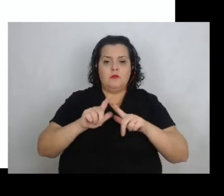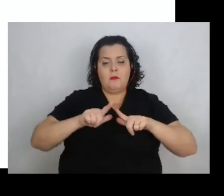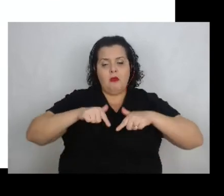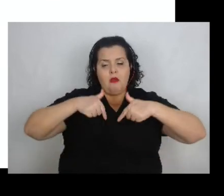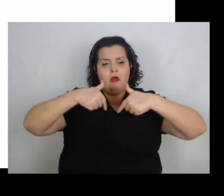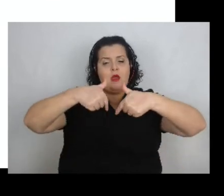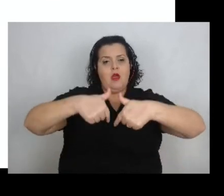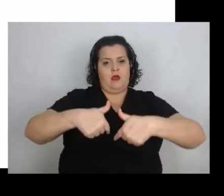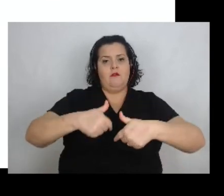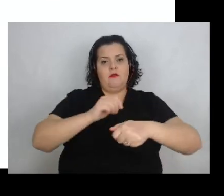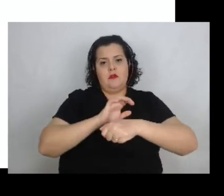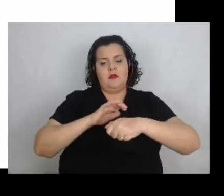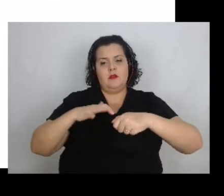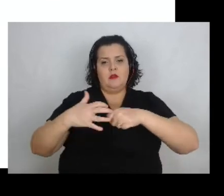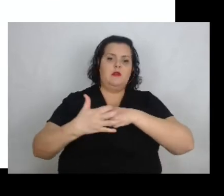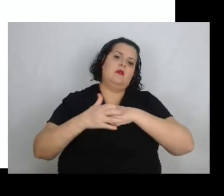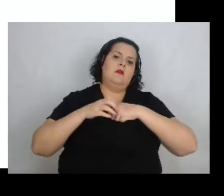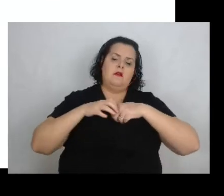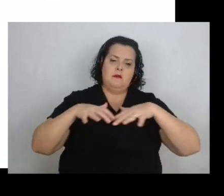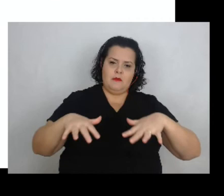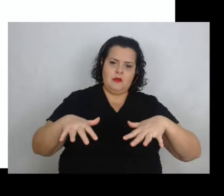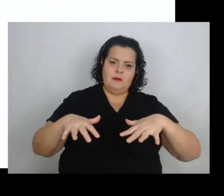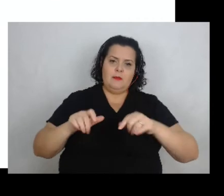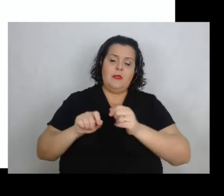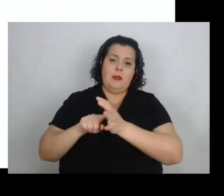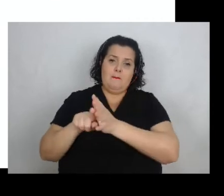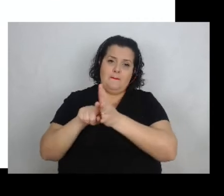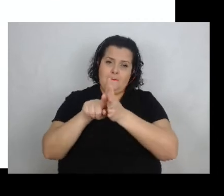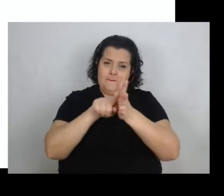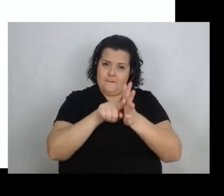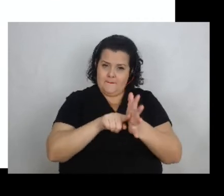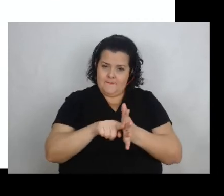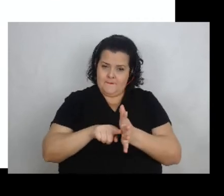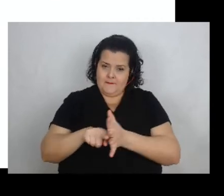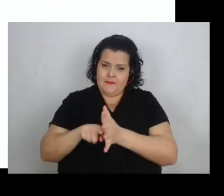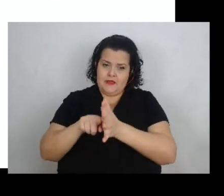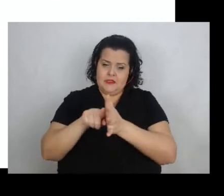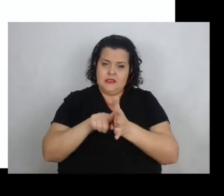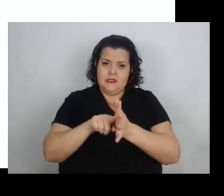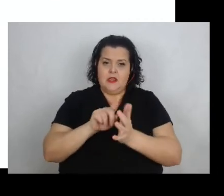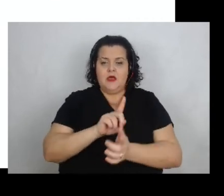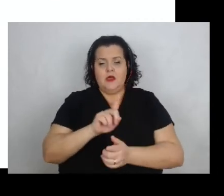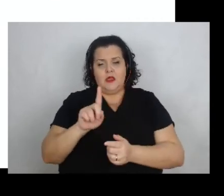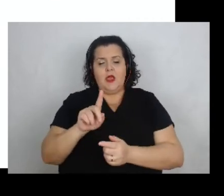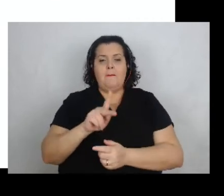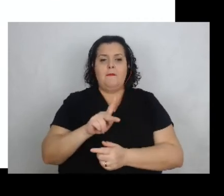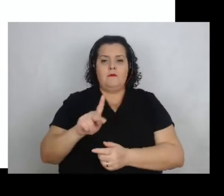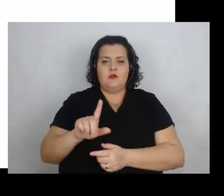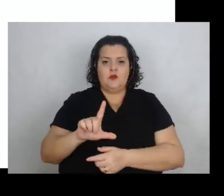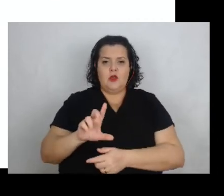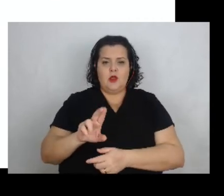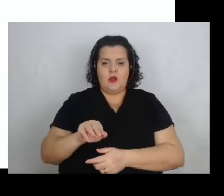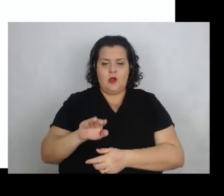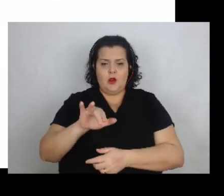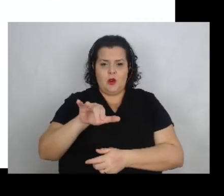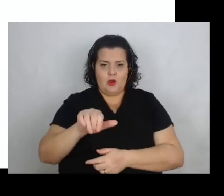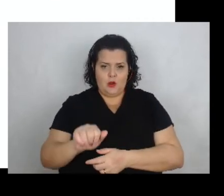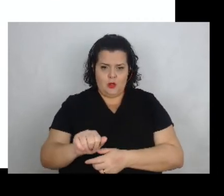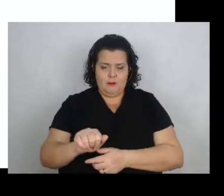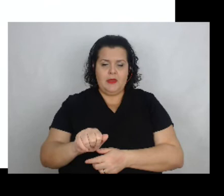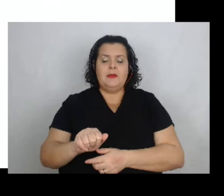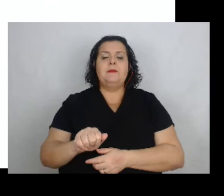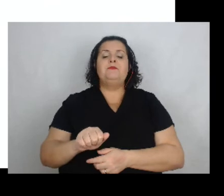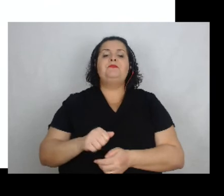nossa pandemia. O estudo que eu estou fazendo agora, como eu disse, coordenado pela professora Lumena, que envolve todos os nossos, mais de